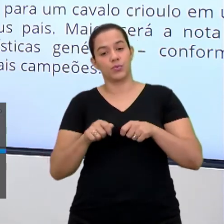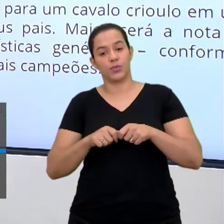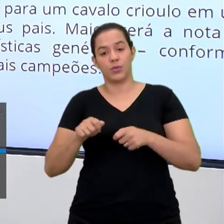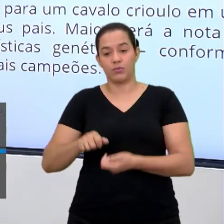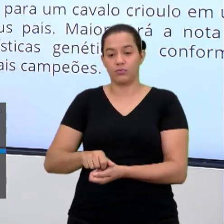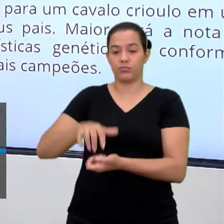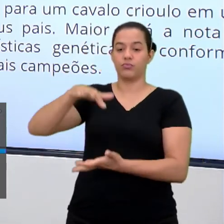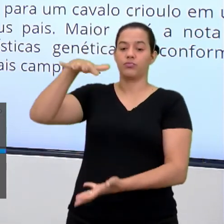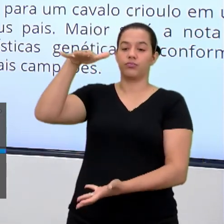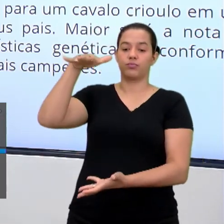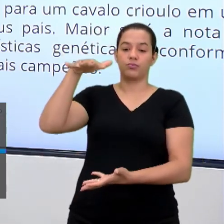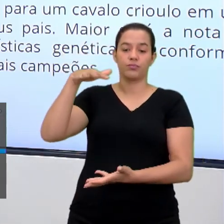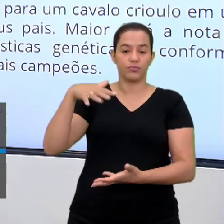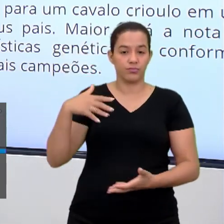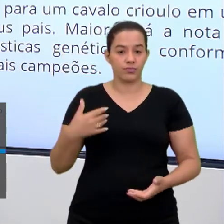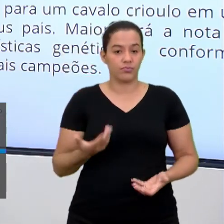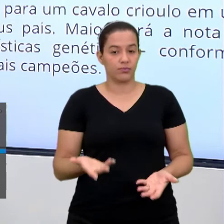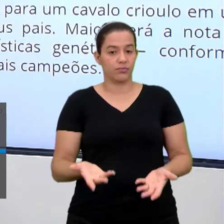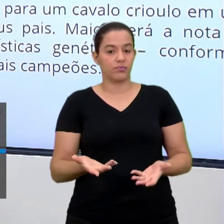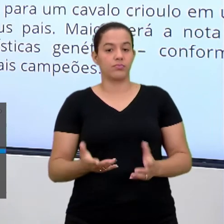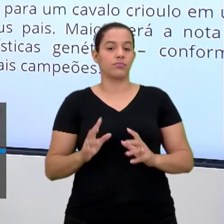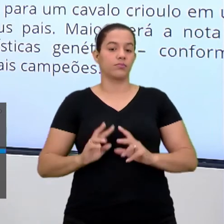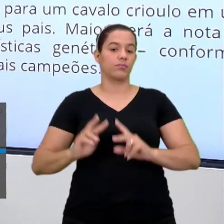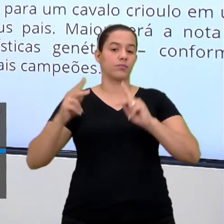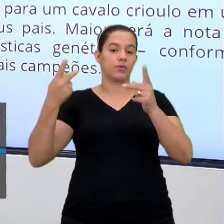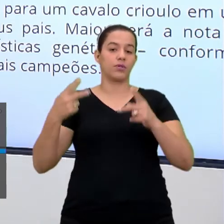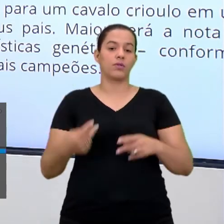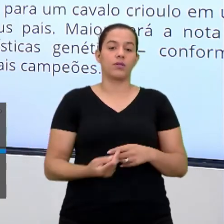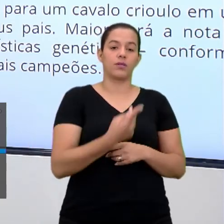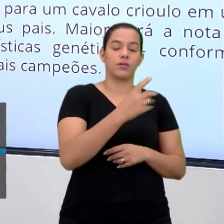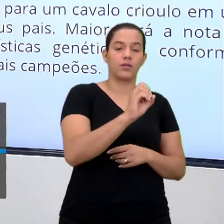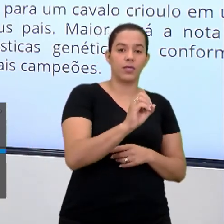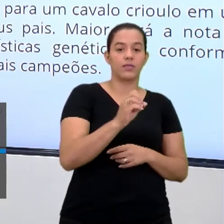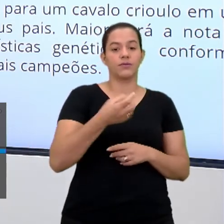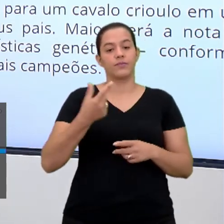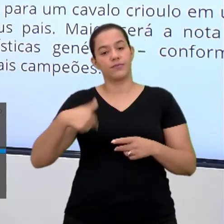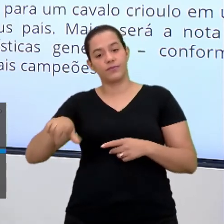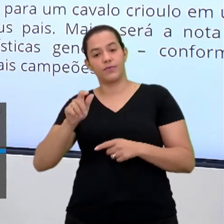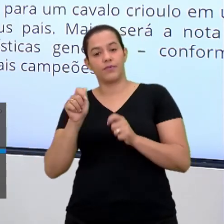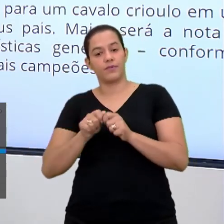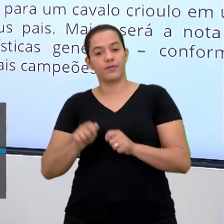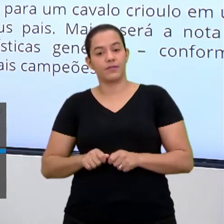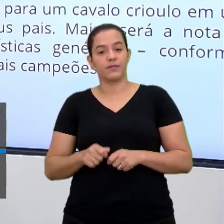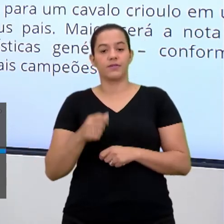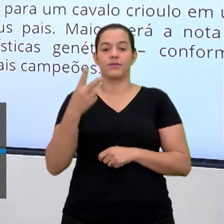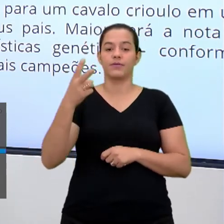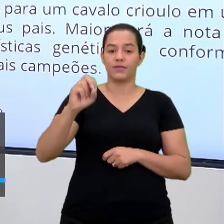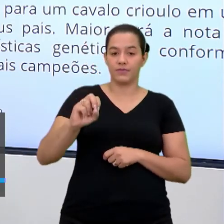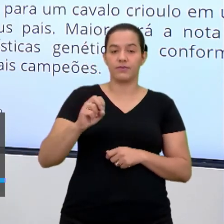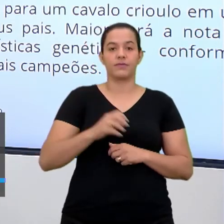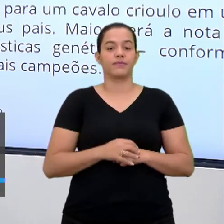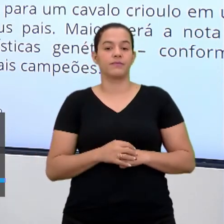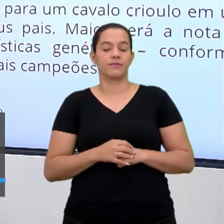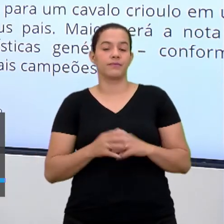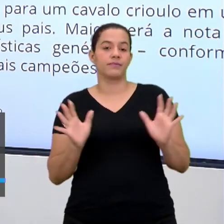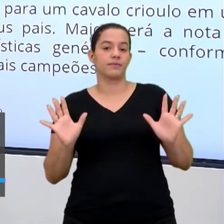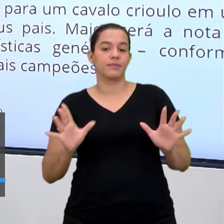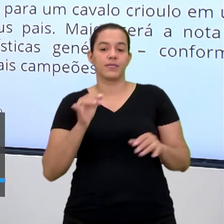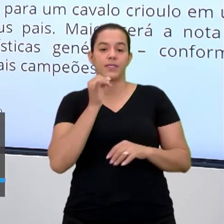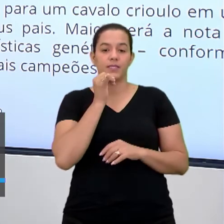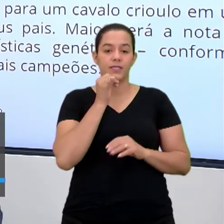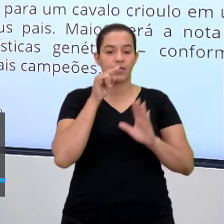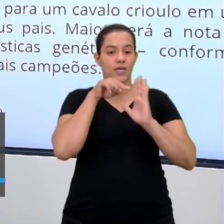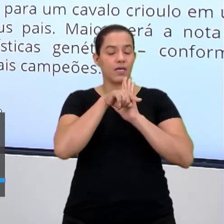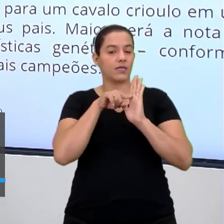estoque. Aumento. Opa, em vez de levar 10 capas de chuva, o que eu vou fazer? Eu vou levar 20. Por exemplo. Então parece uma